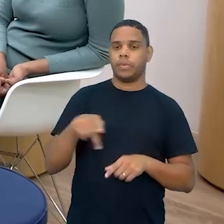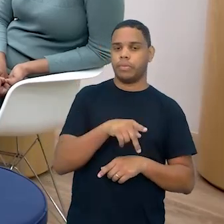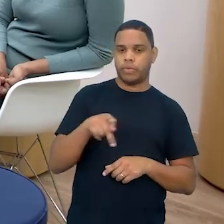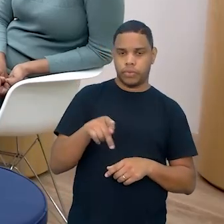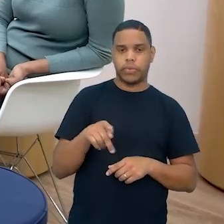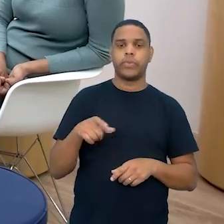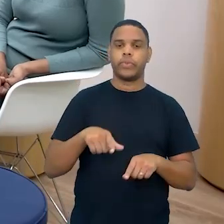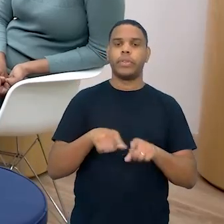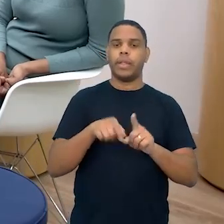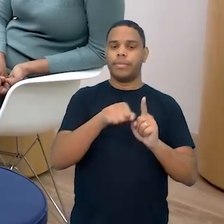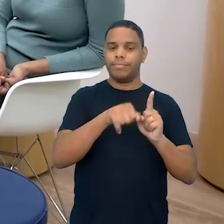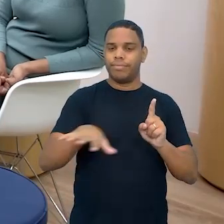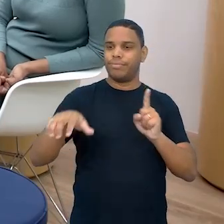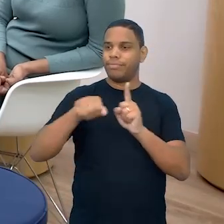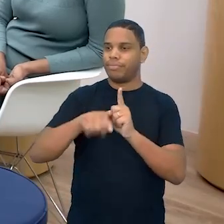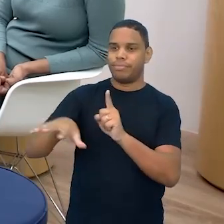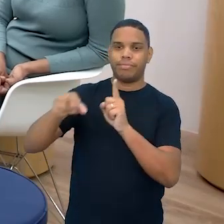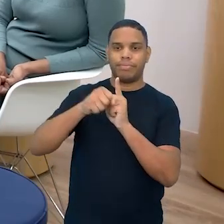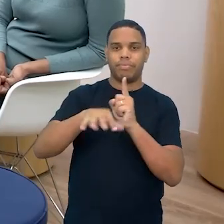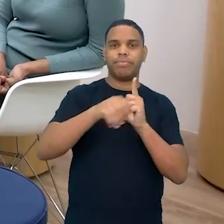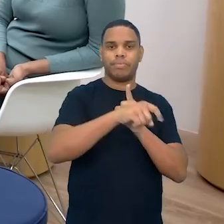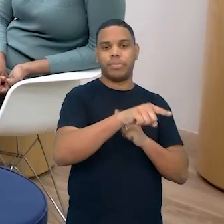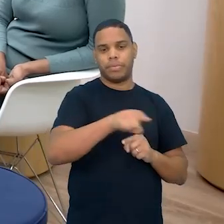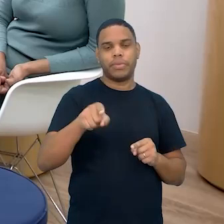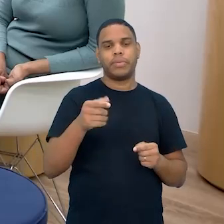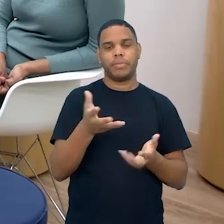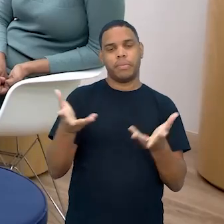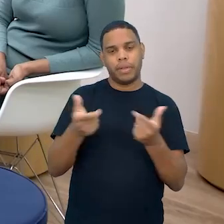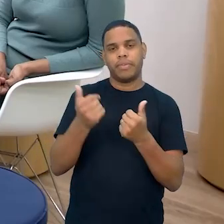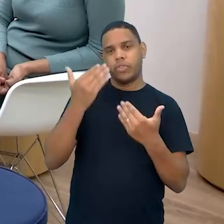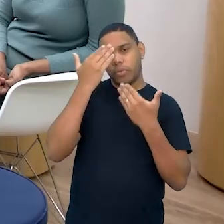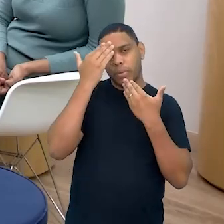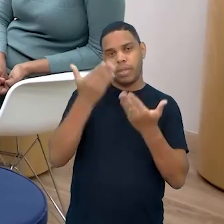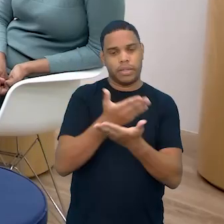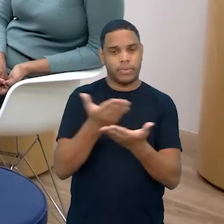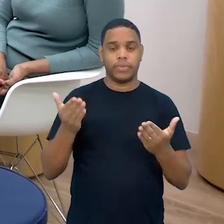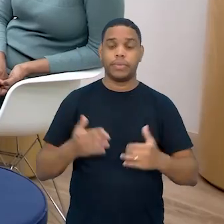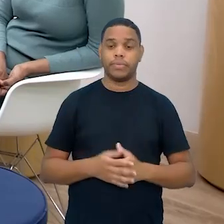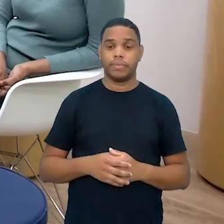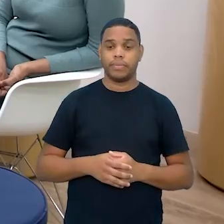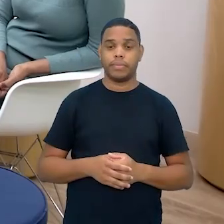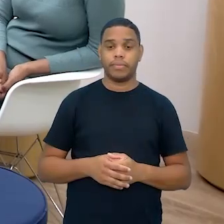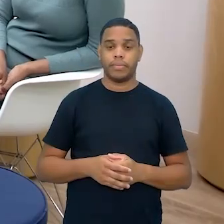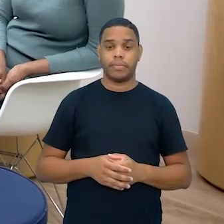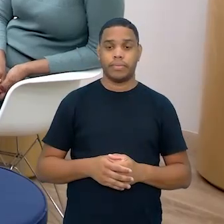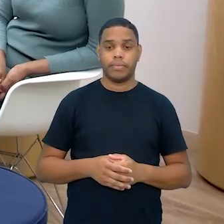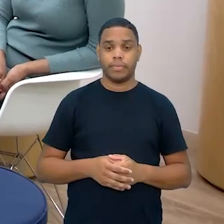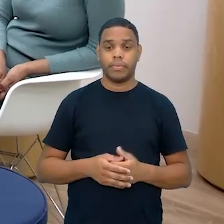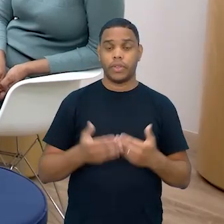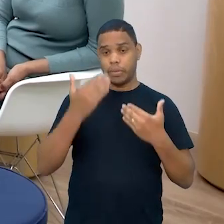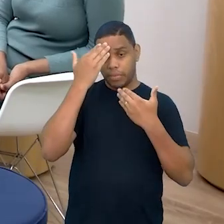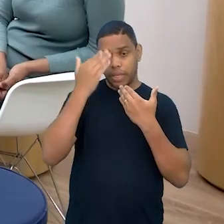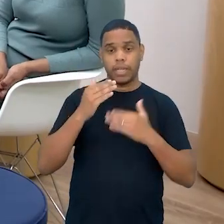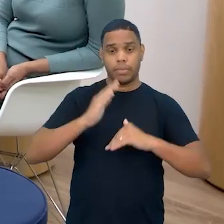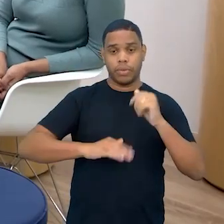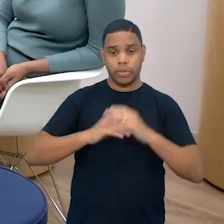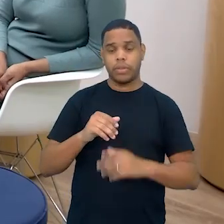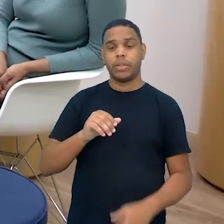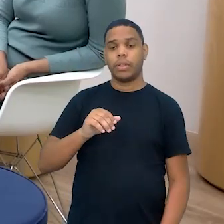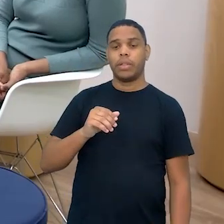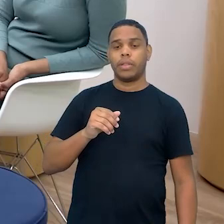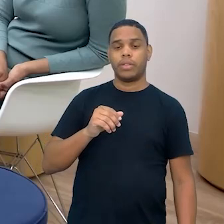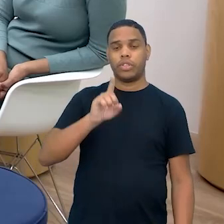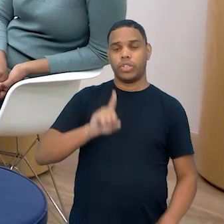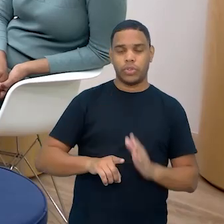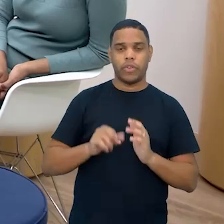são multiplicadores, né, isso é maravilhoso. Eu agradeço muito, muito obrigado a todos vocês. E a gente vai agradecer a produtora Beatriz, o TI Tainá,